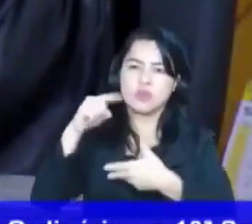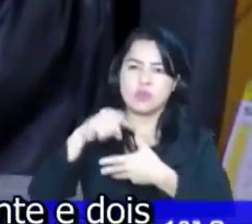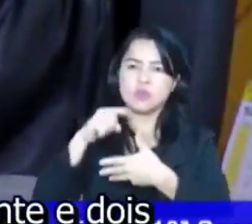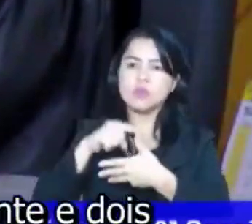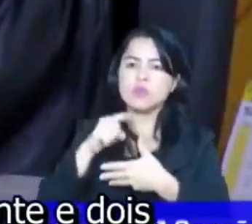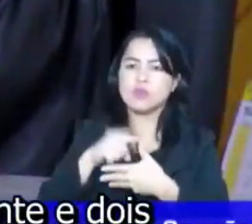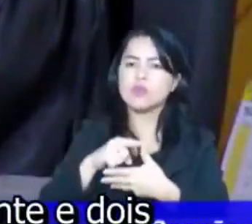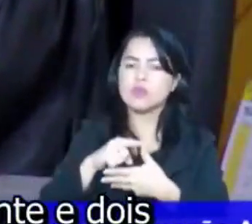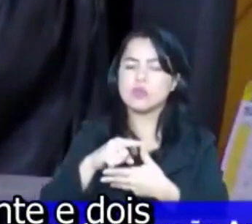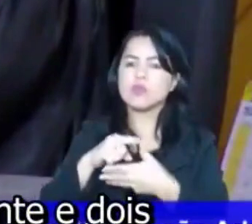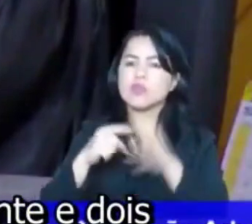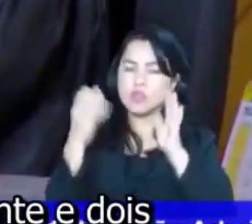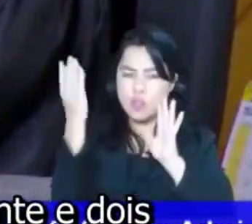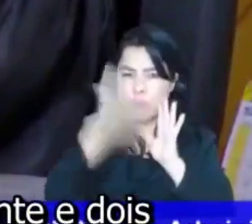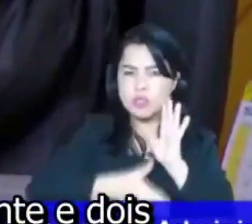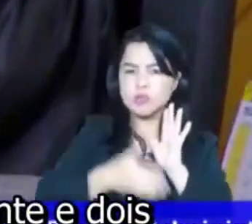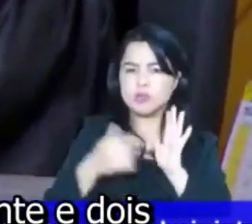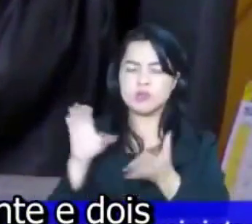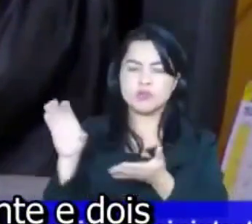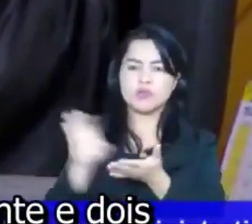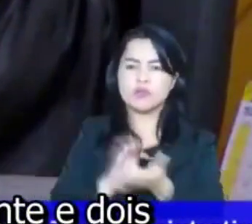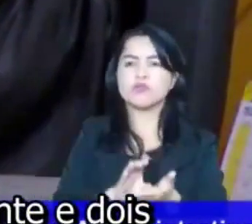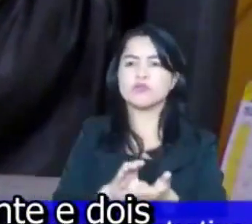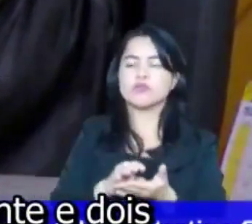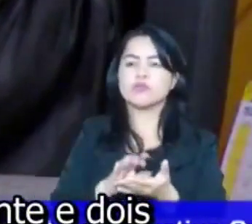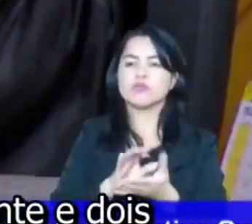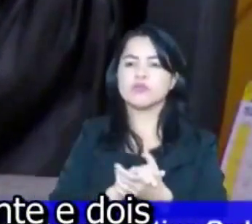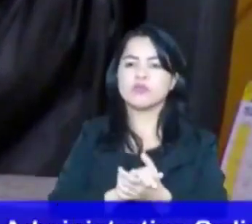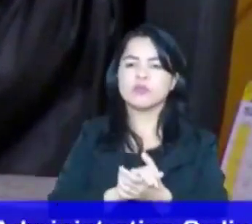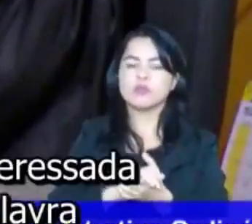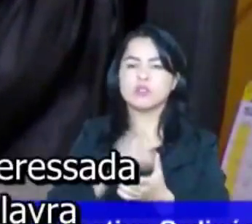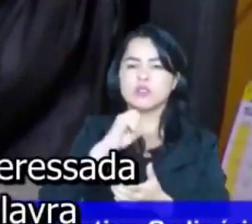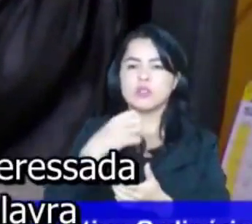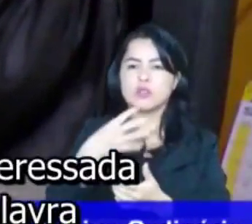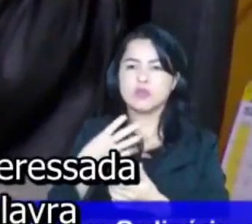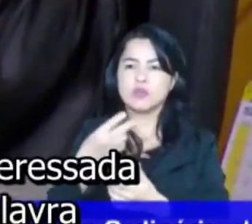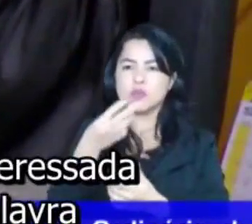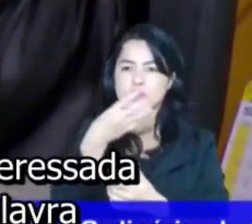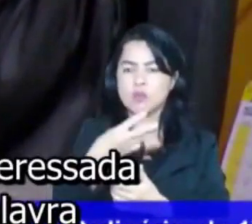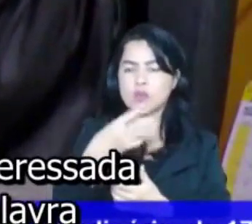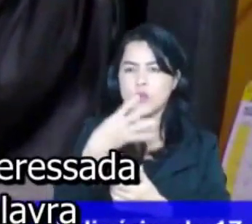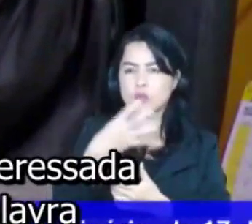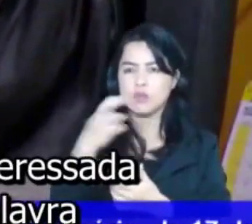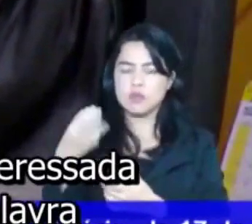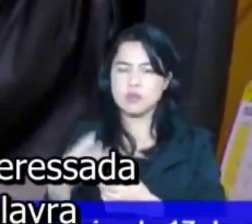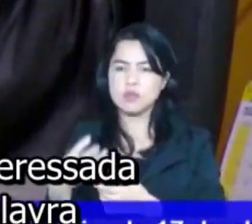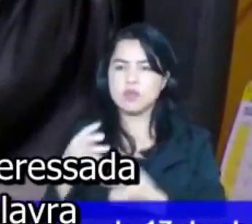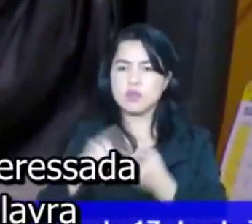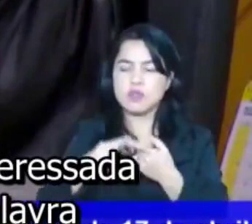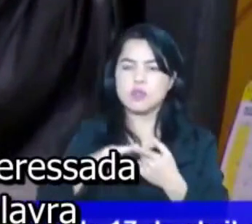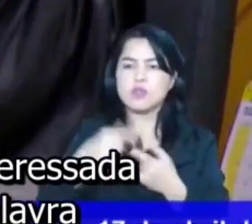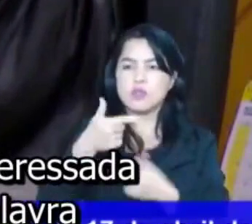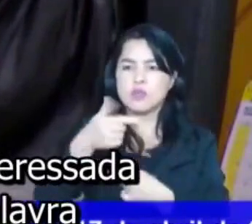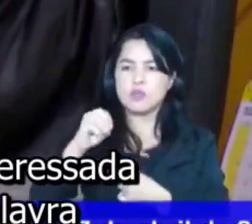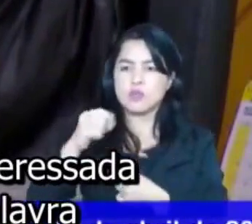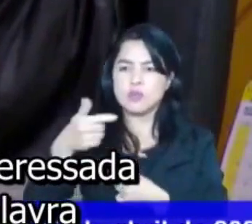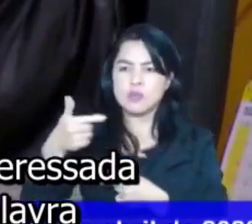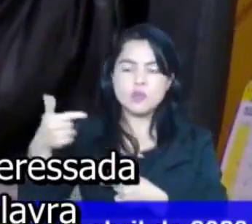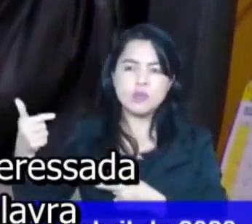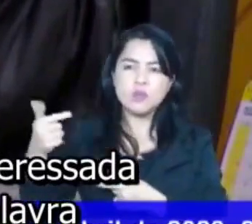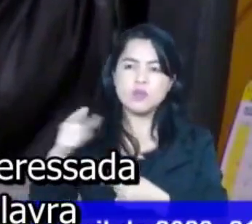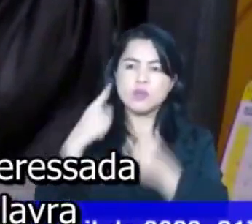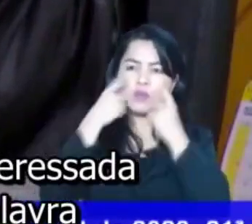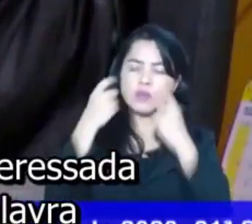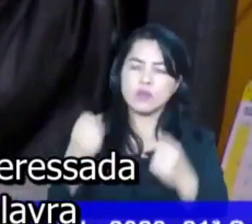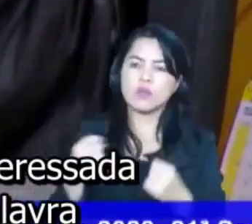Lages. prestação de contas 0601343 de 2022, origem Macapá, relatora ainda a juíza Paula Santos, a interessada